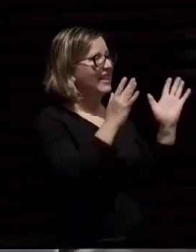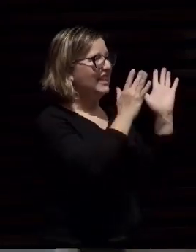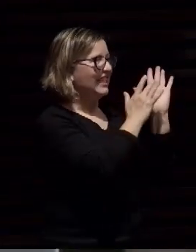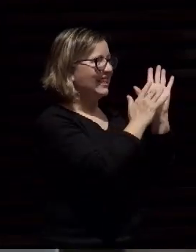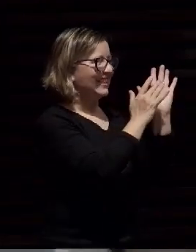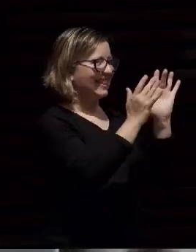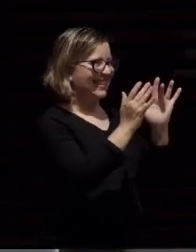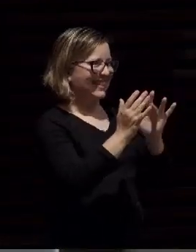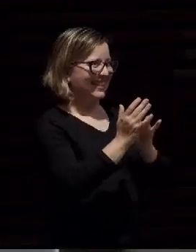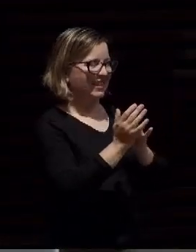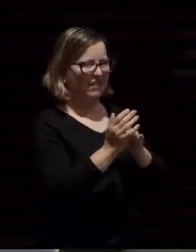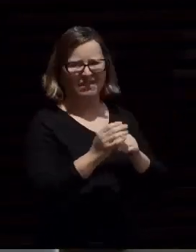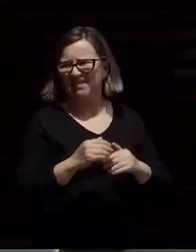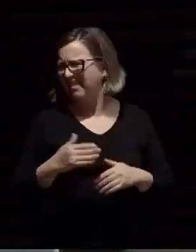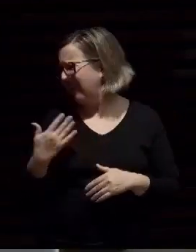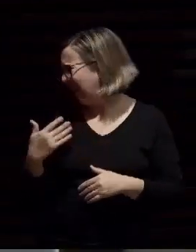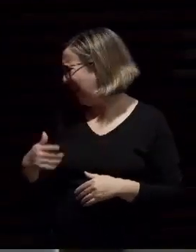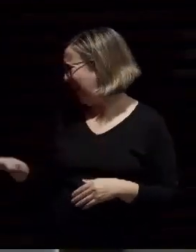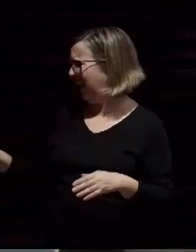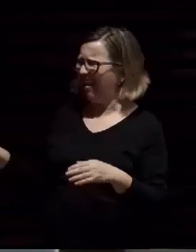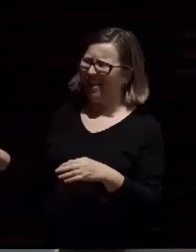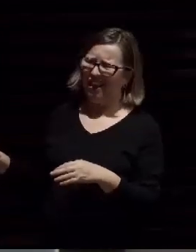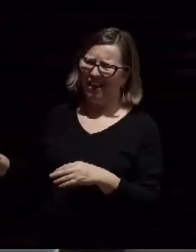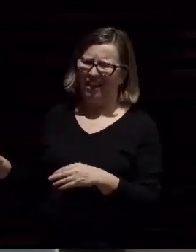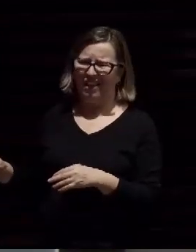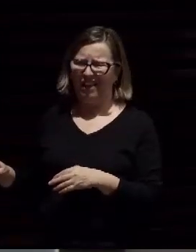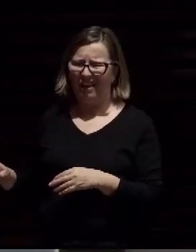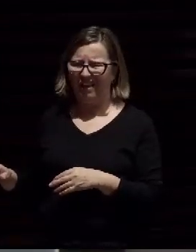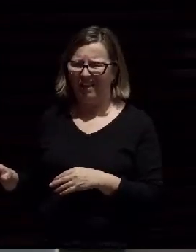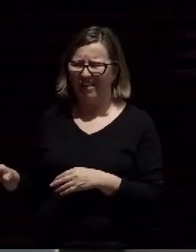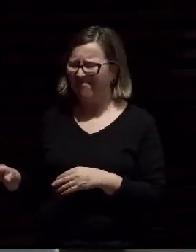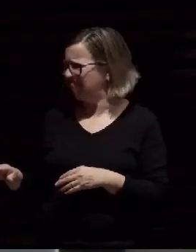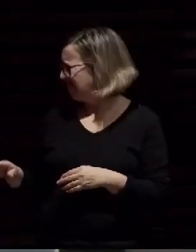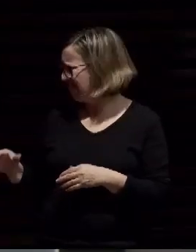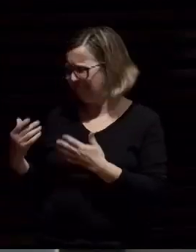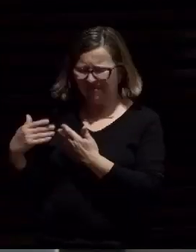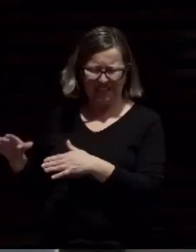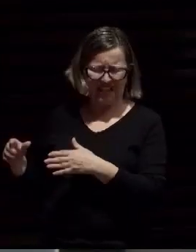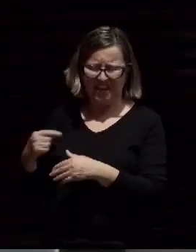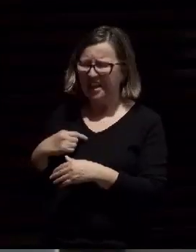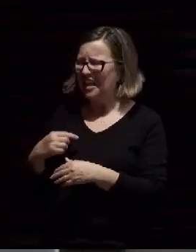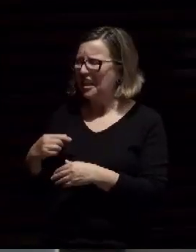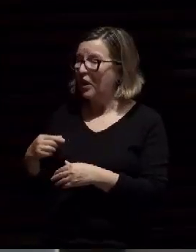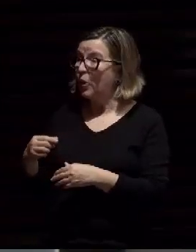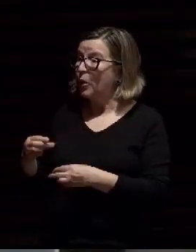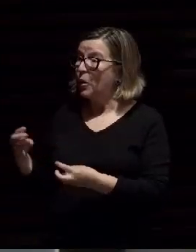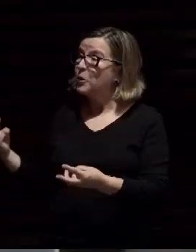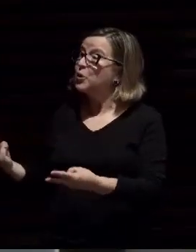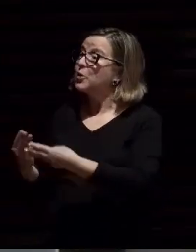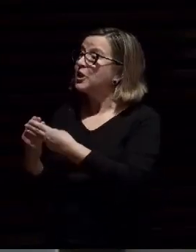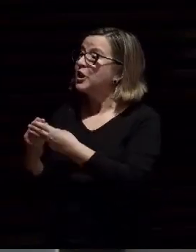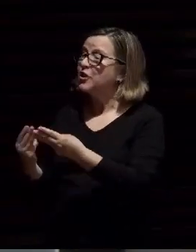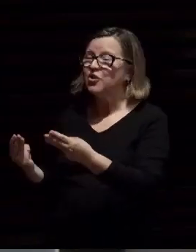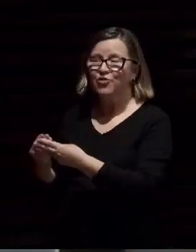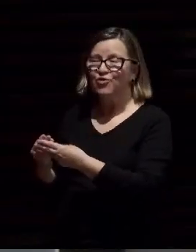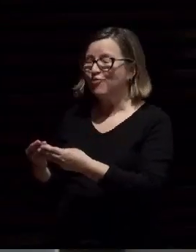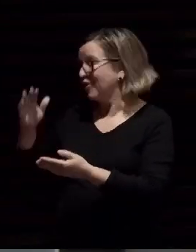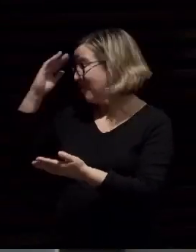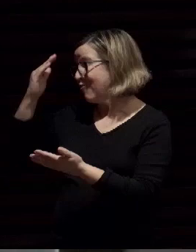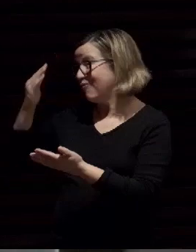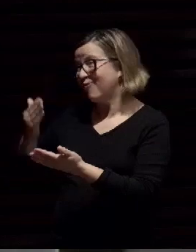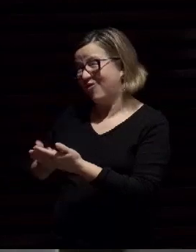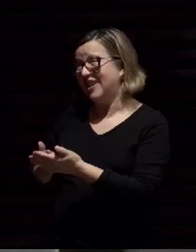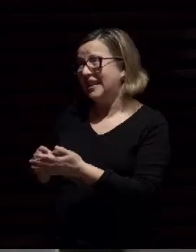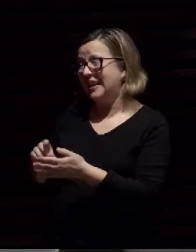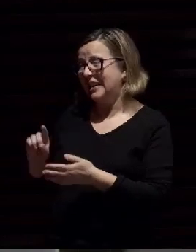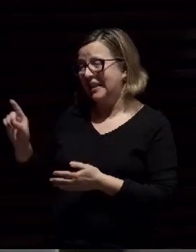Jesus. Ele disse, não tem negócio, eu sou judeu. E judeu não crê nesse cara.